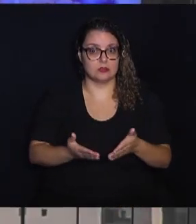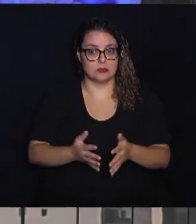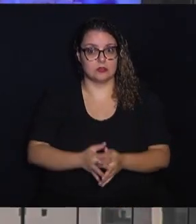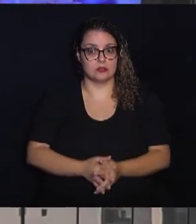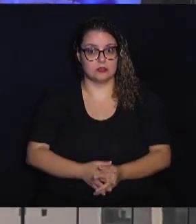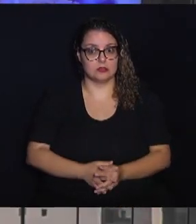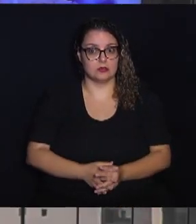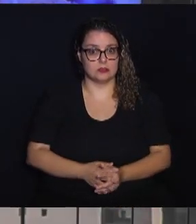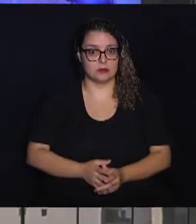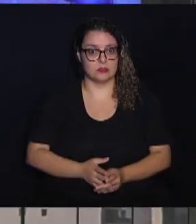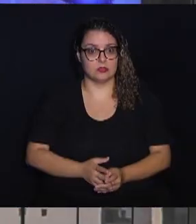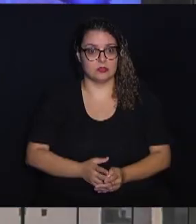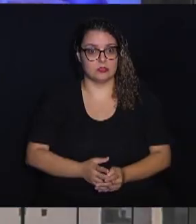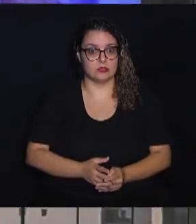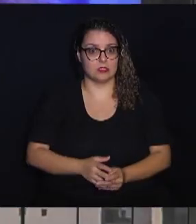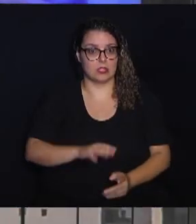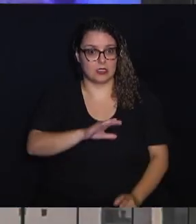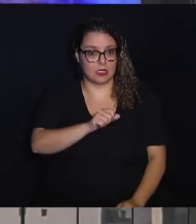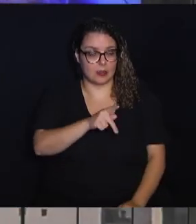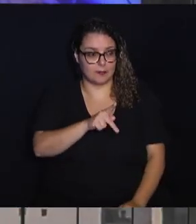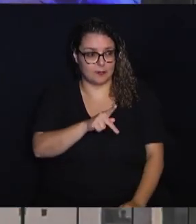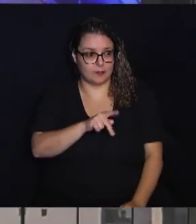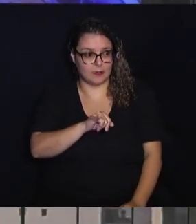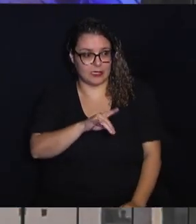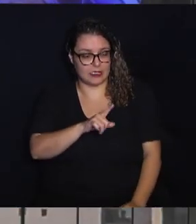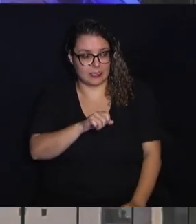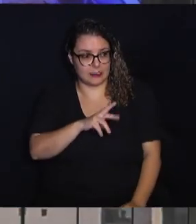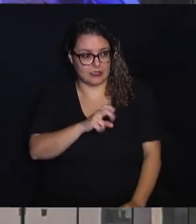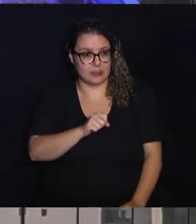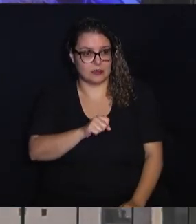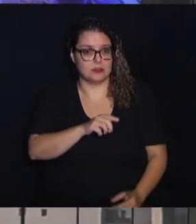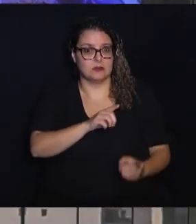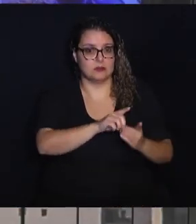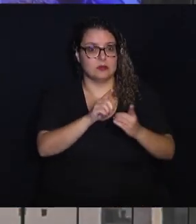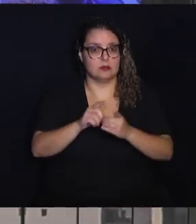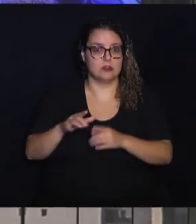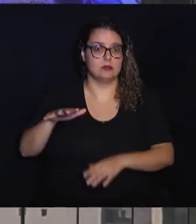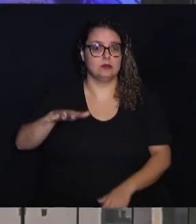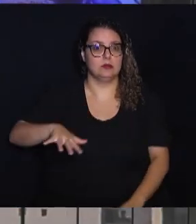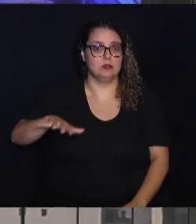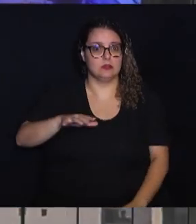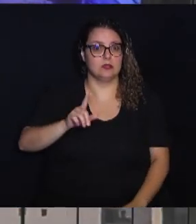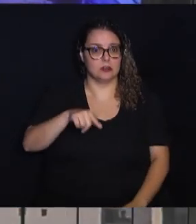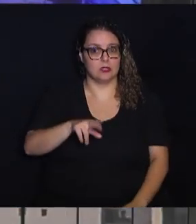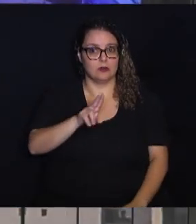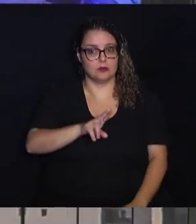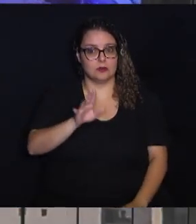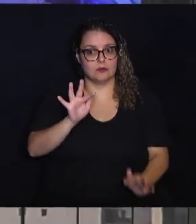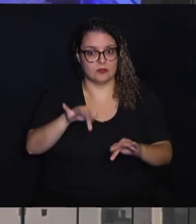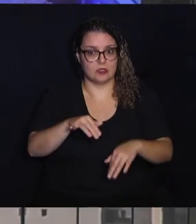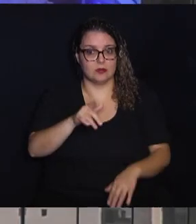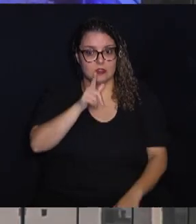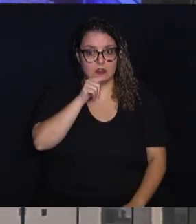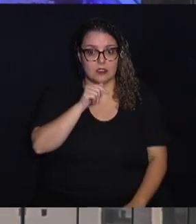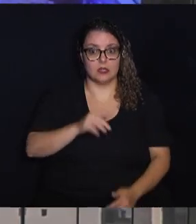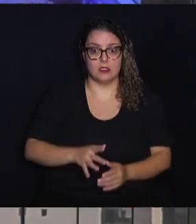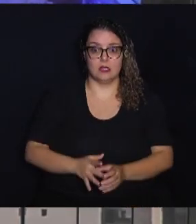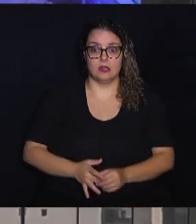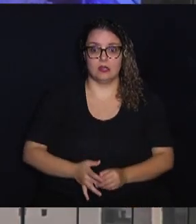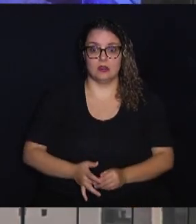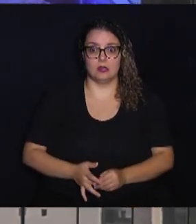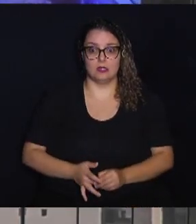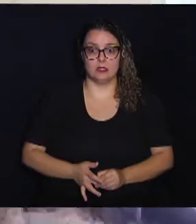tratamento, pela questão da capilaridade, de atingir mais pessoas lá na ponta, né, que é o consumo final da água?